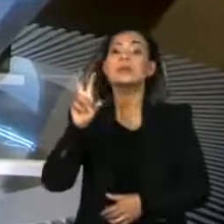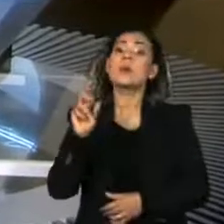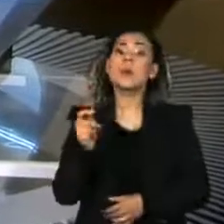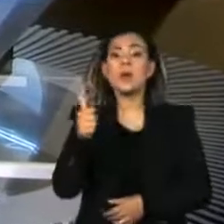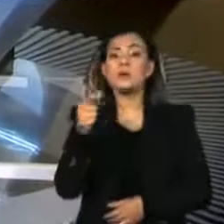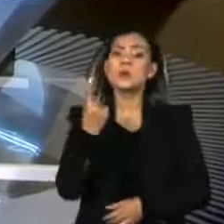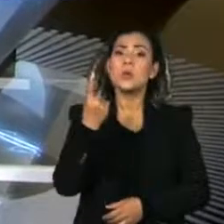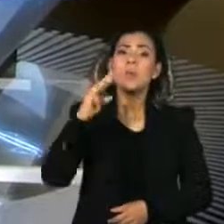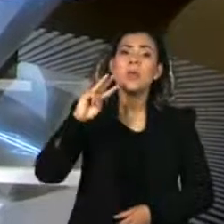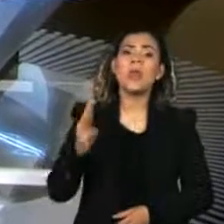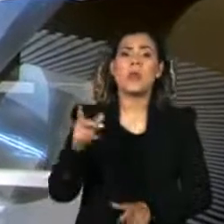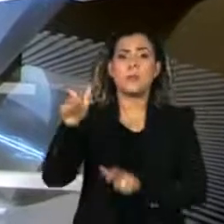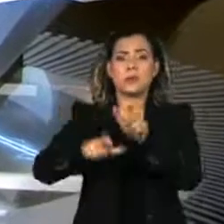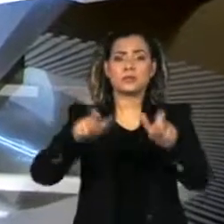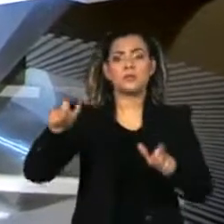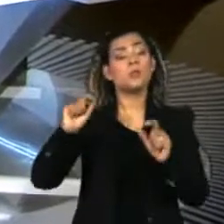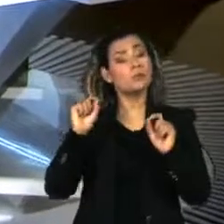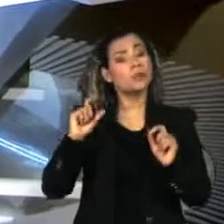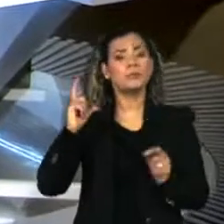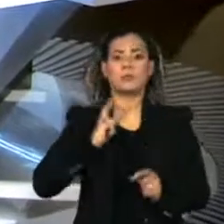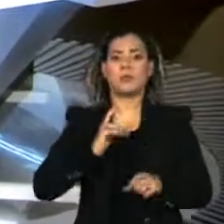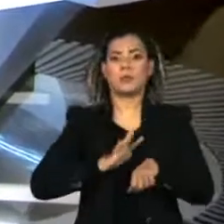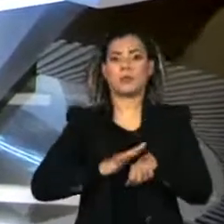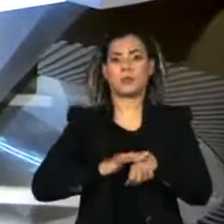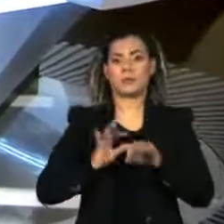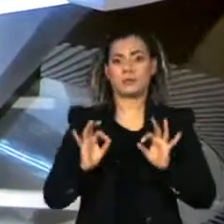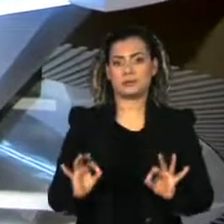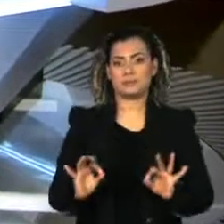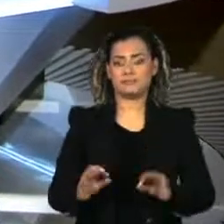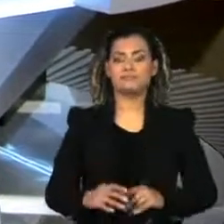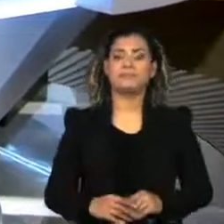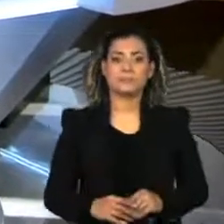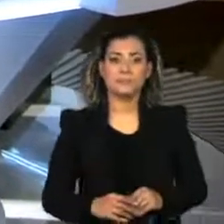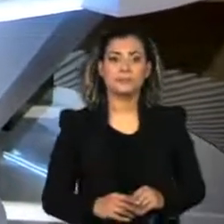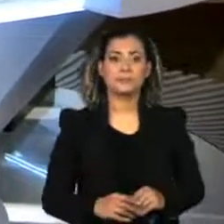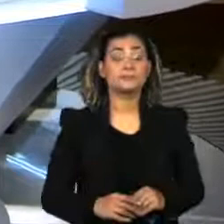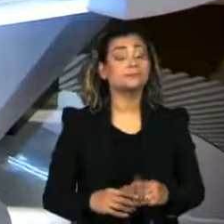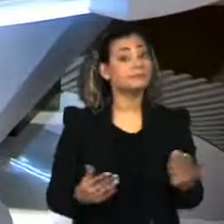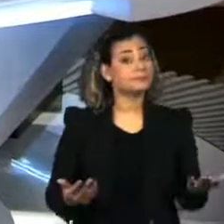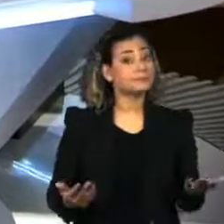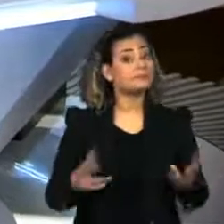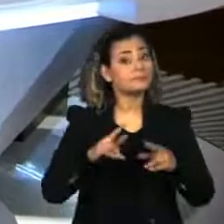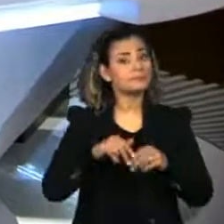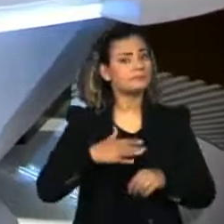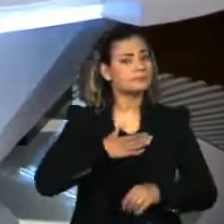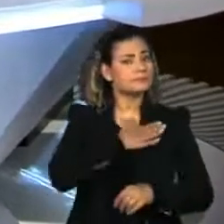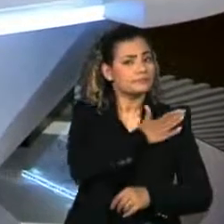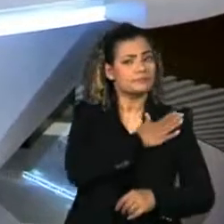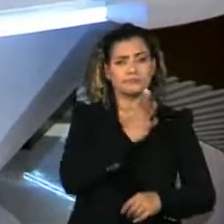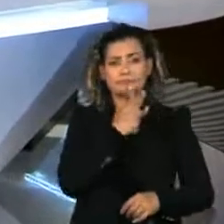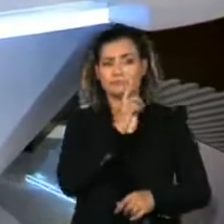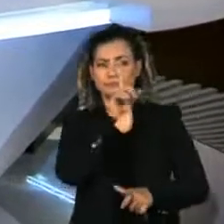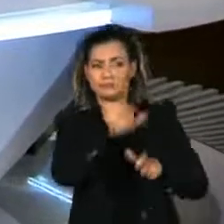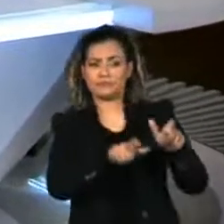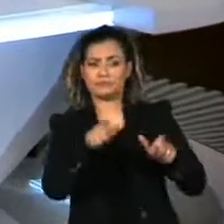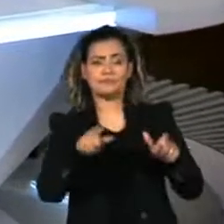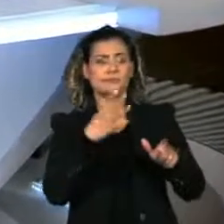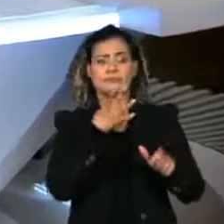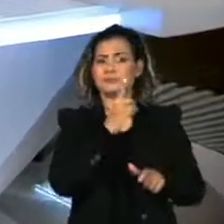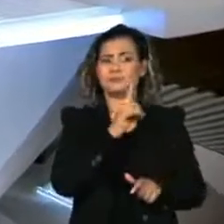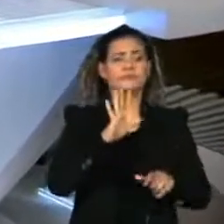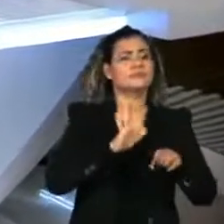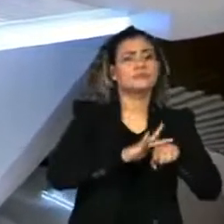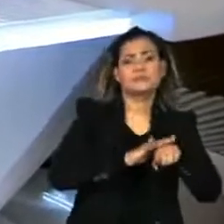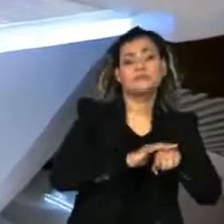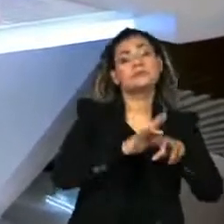cerca de 1 milhão de pessoas, apresentem essa doença. Preconceito, estigmas, desconhecimento são fatores que os